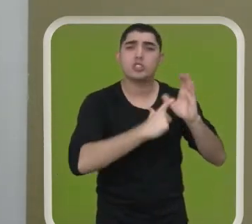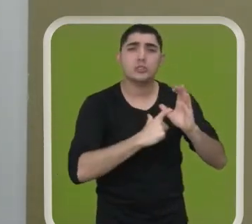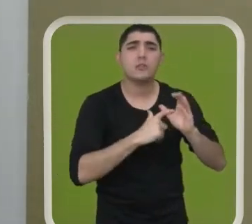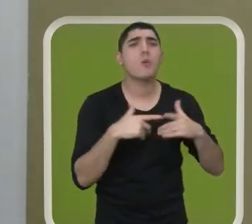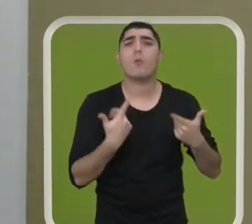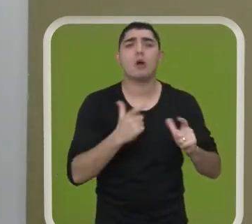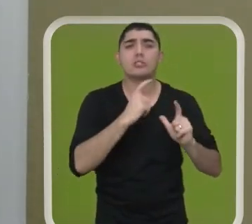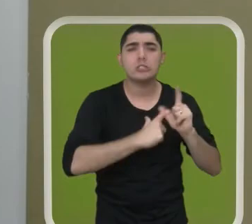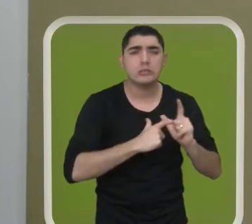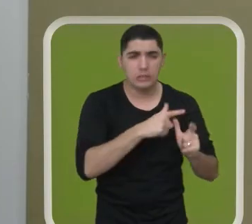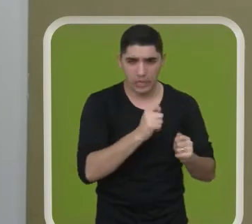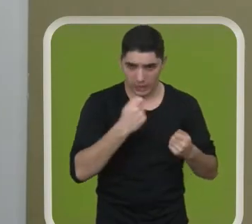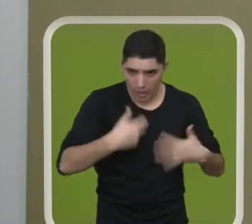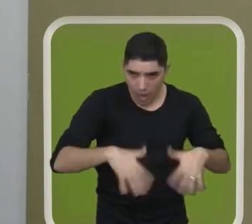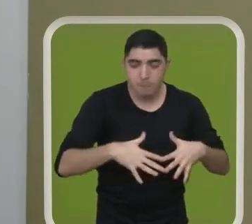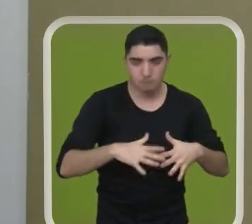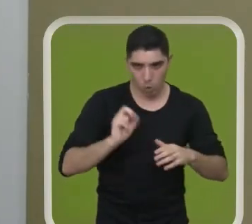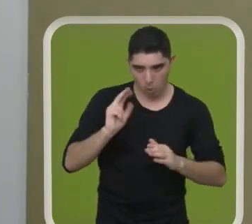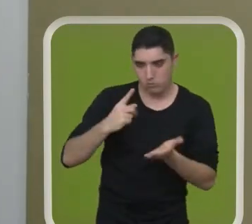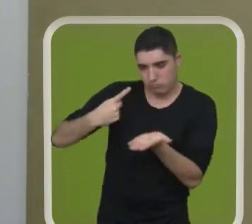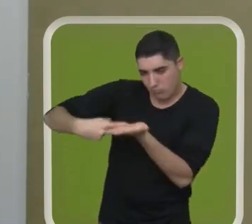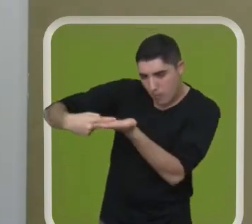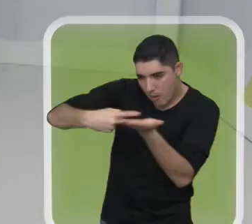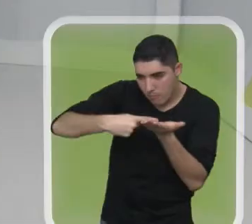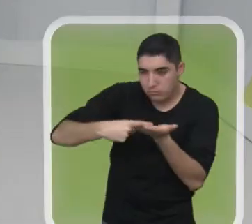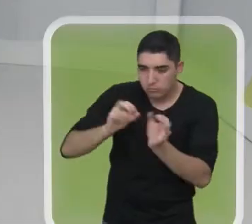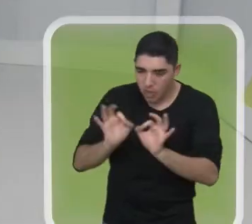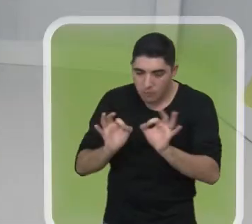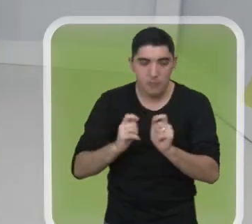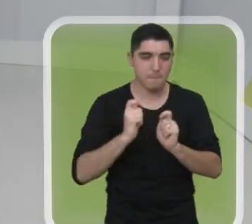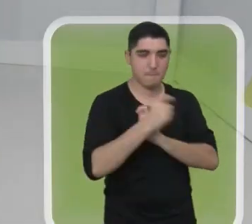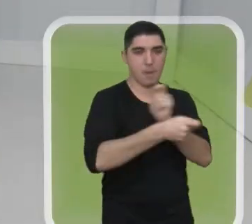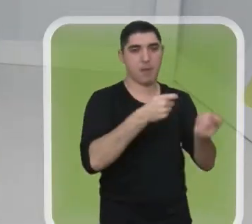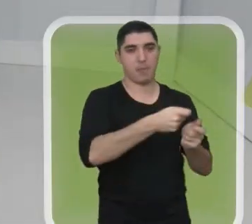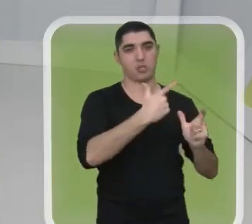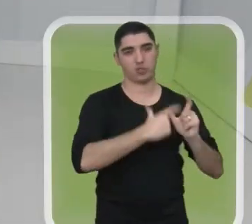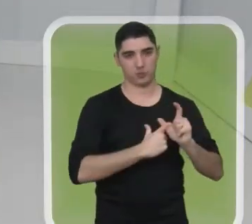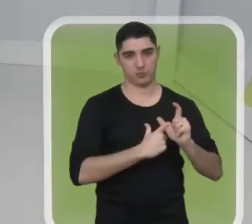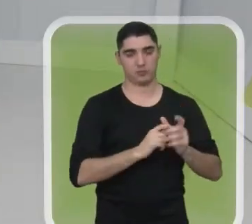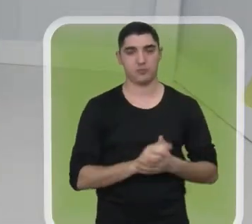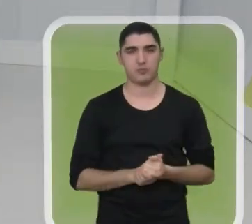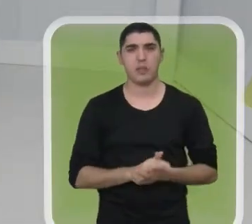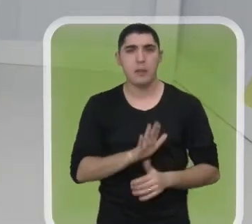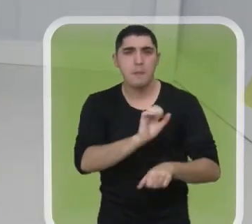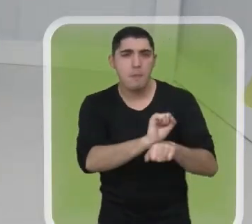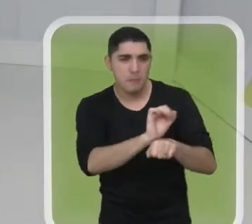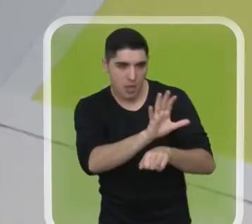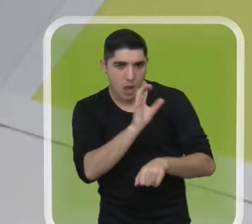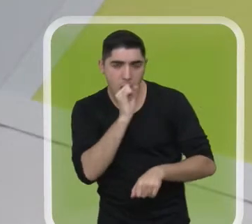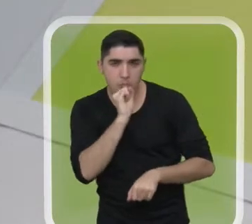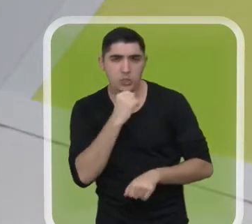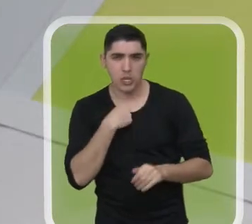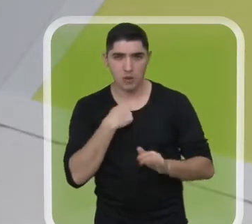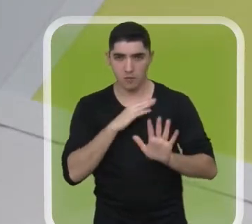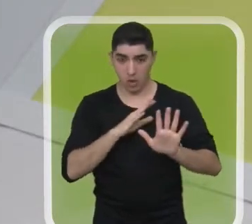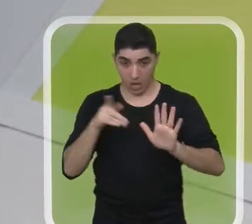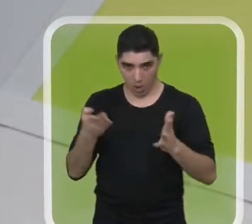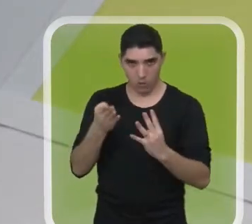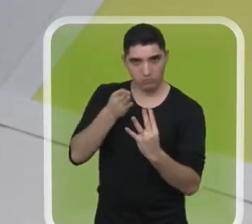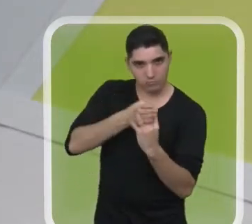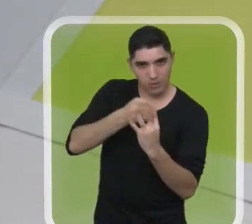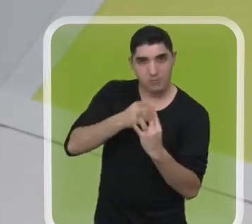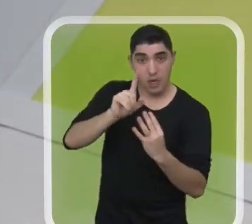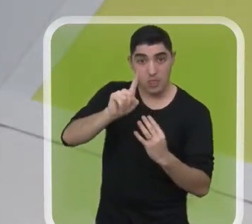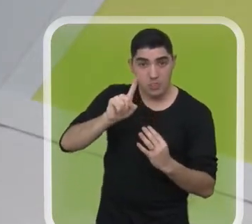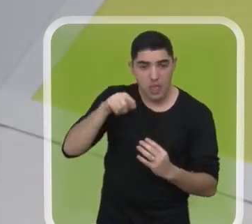fazer um plano de investimento e quitação dessa dívida. Só um instantinho, eu passo a palavra para você depois do intervalo, que a gente precisa